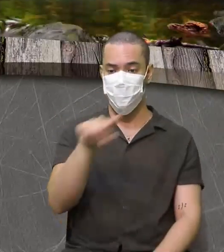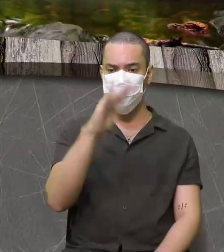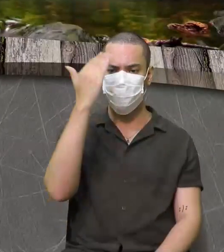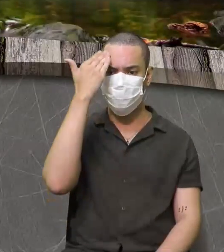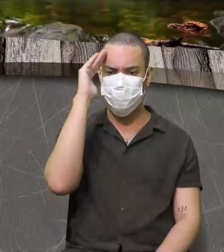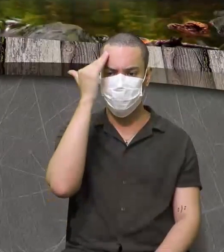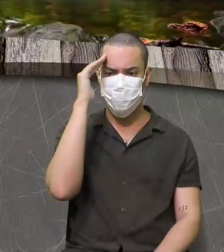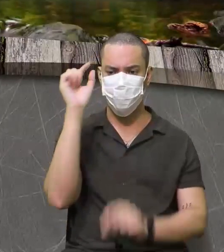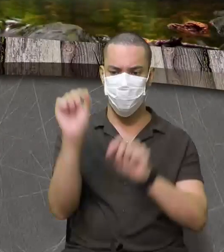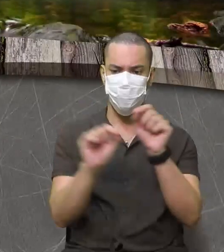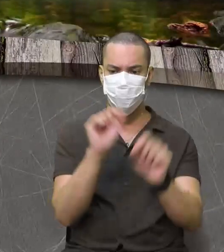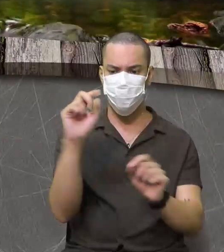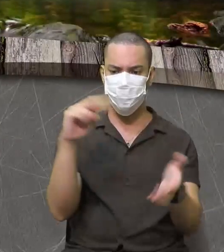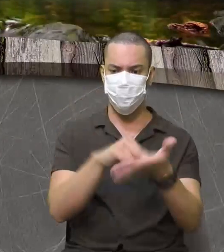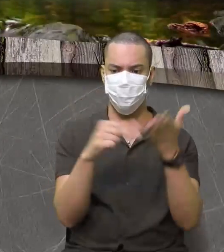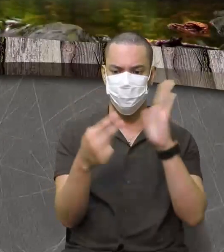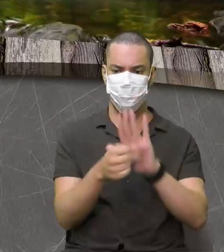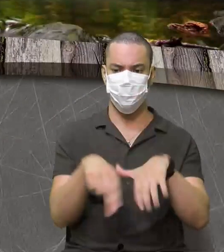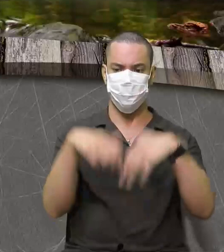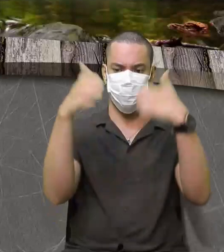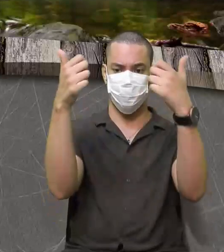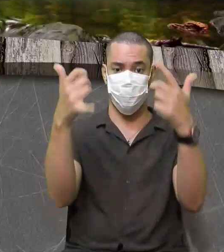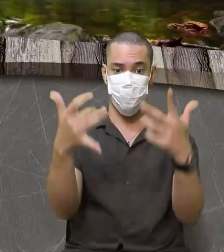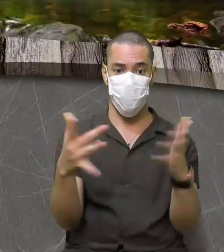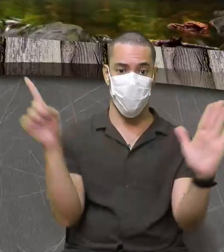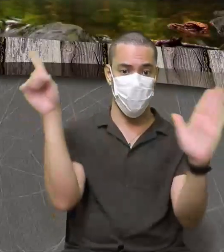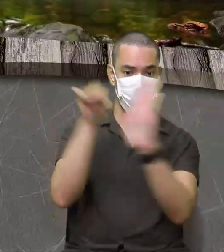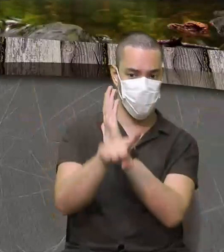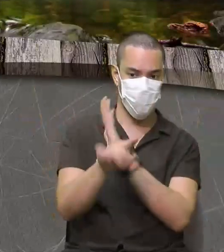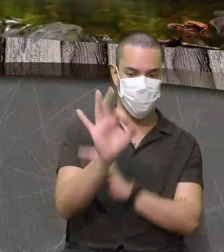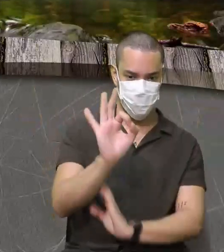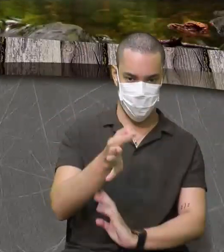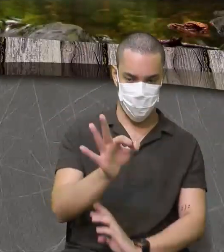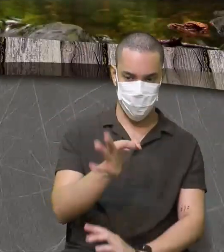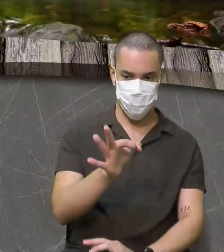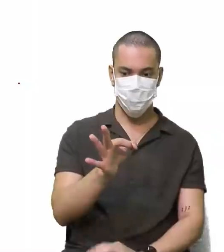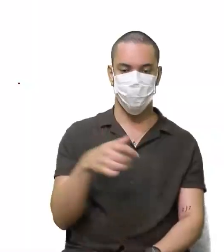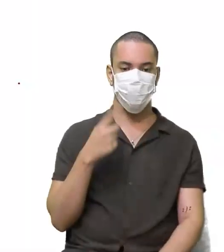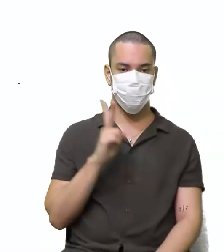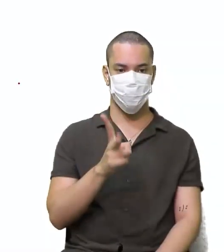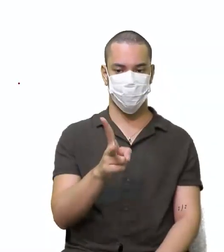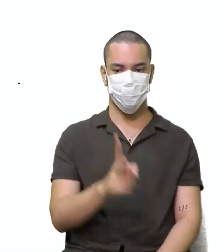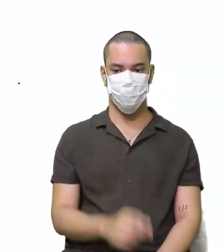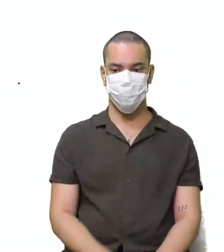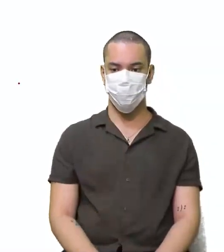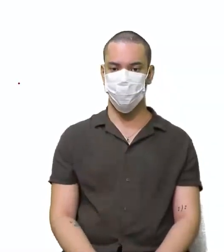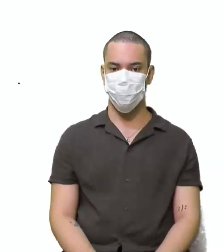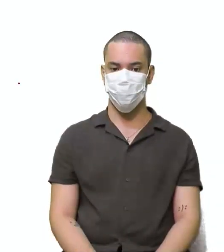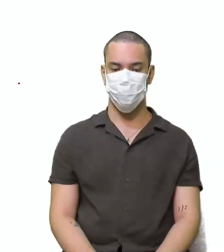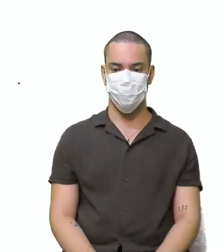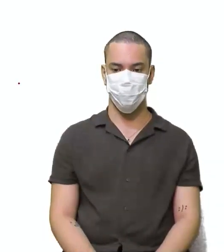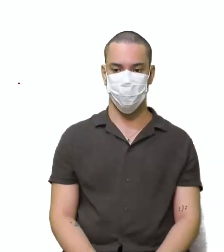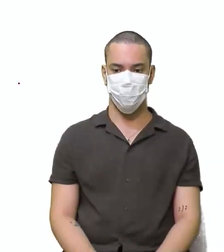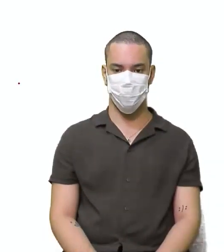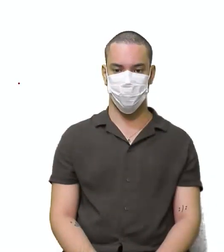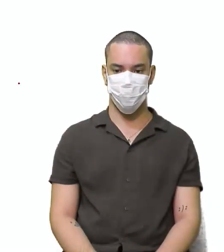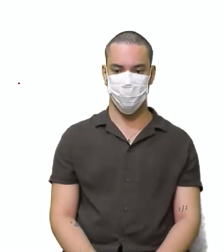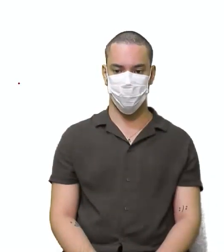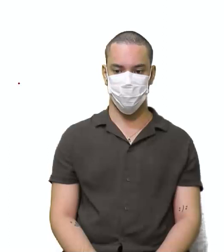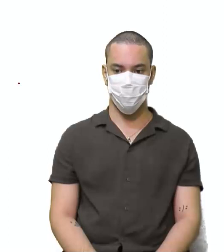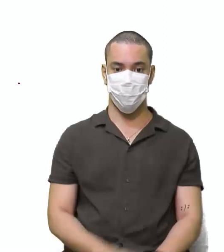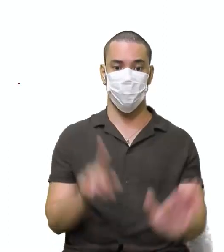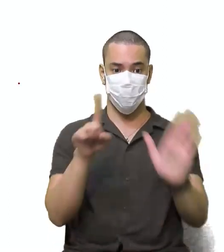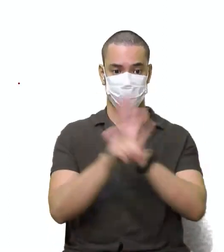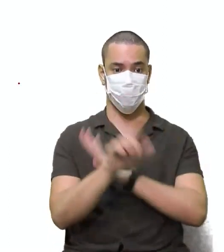o que a gente a questão está querendo, tá bom? Segue lá na tela. Então, a questão A, a gente sabe que